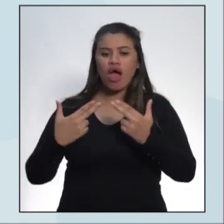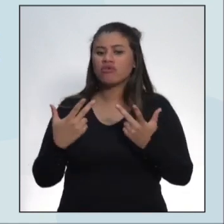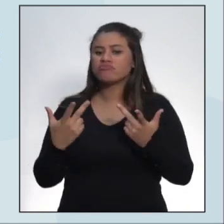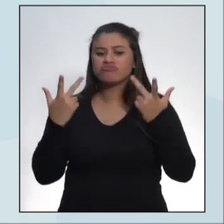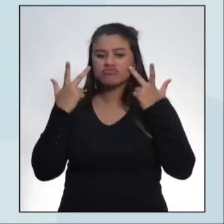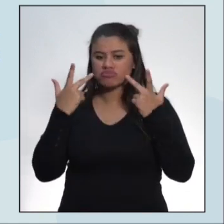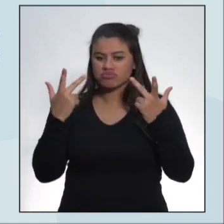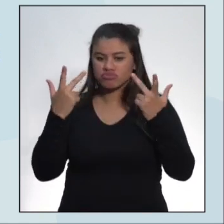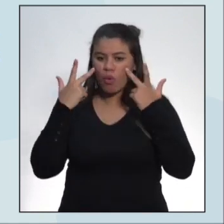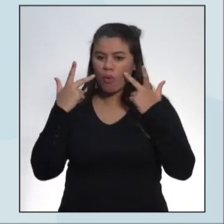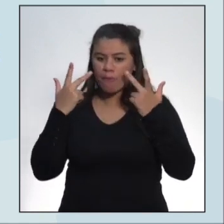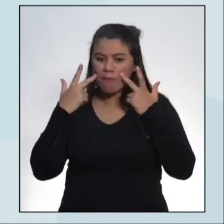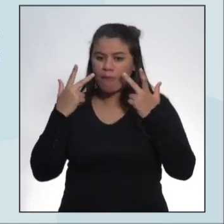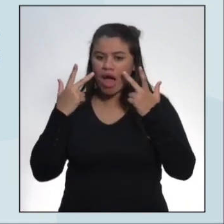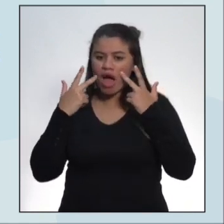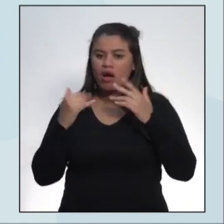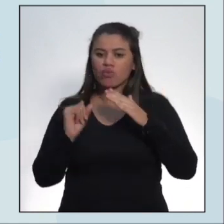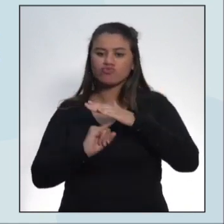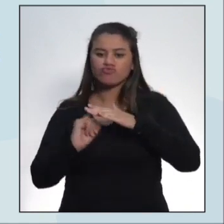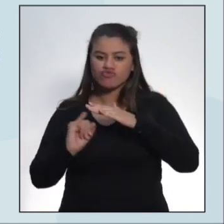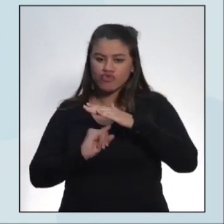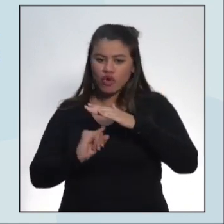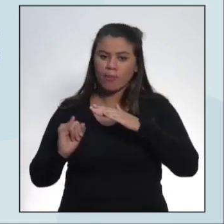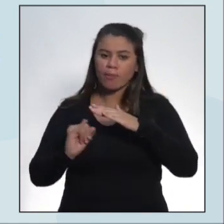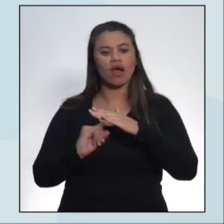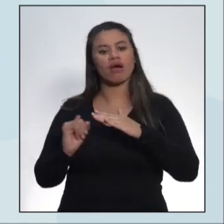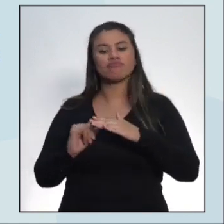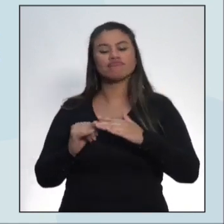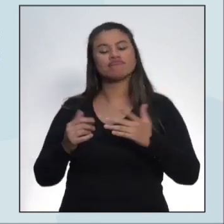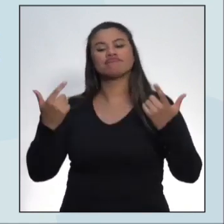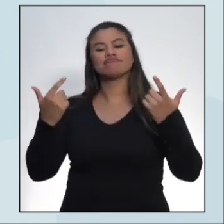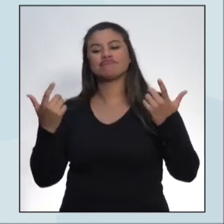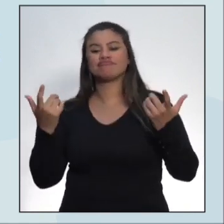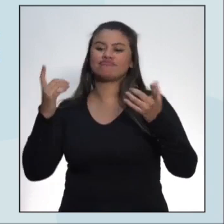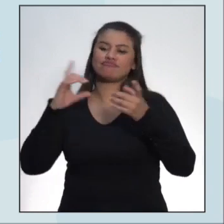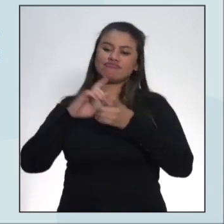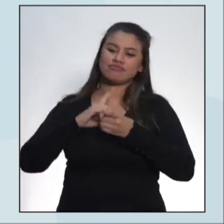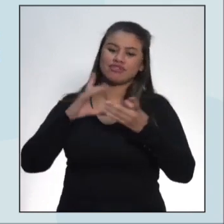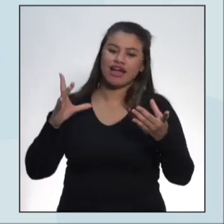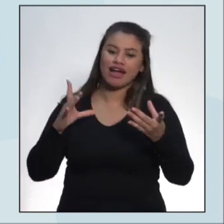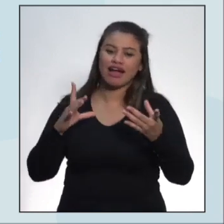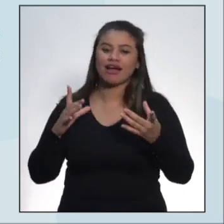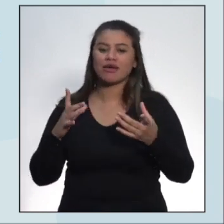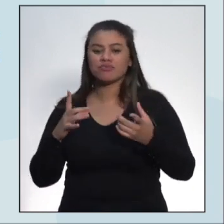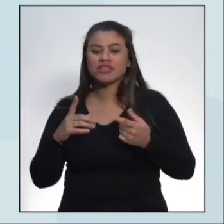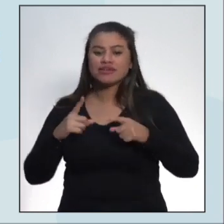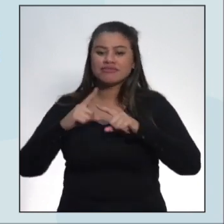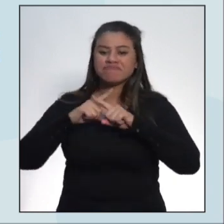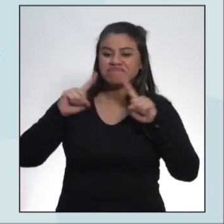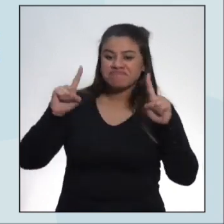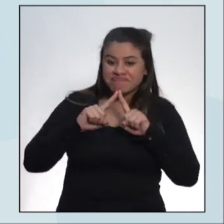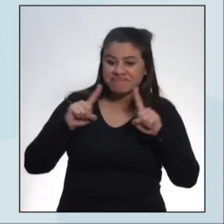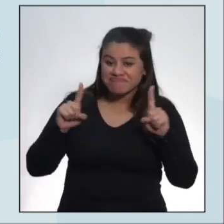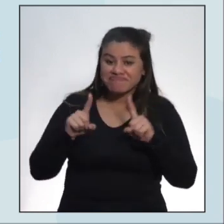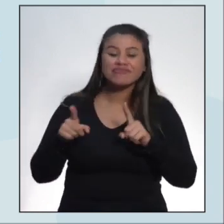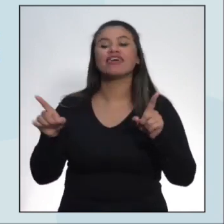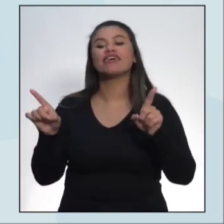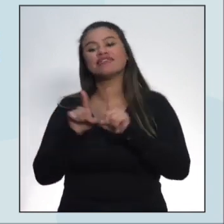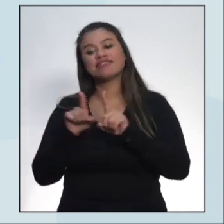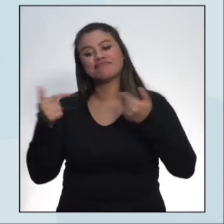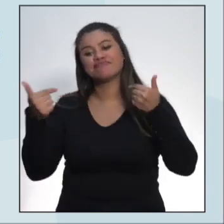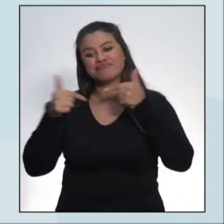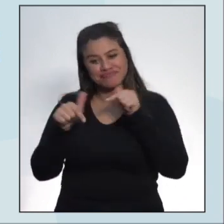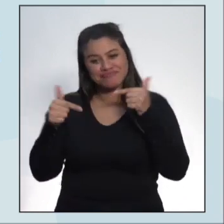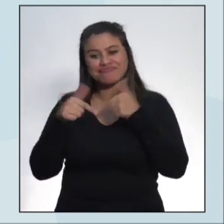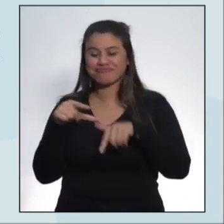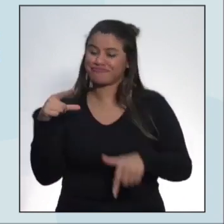diálogos dinâmicos, cheios de ironia e humor. Então, como são textos